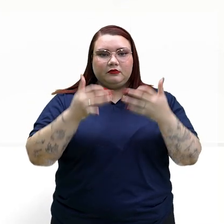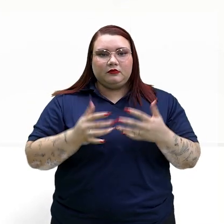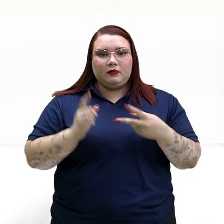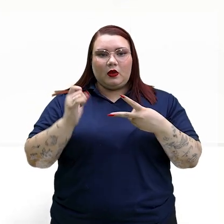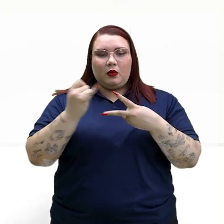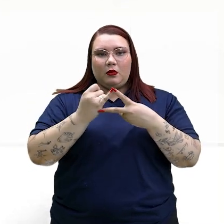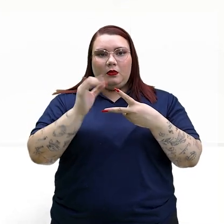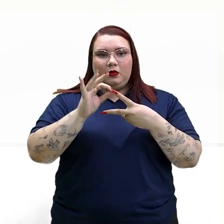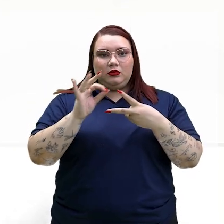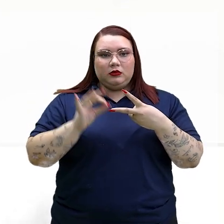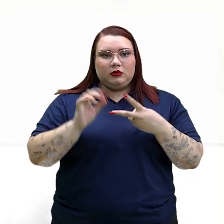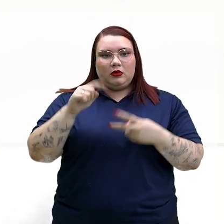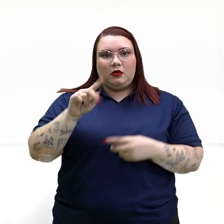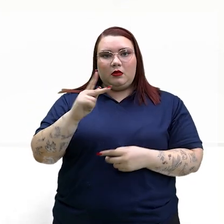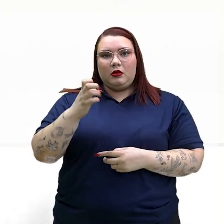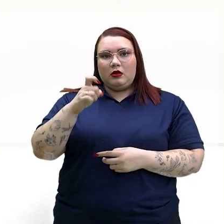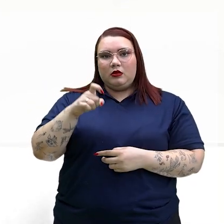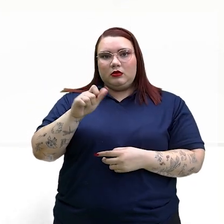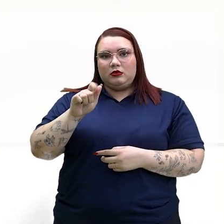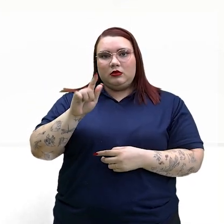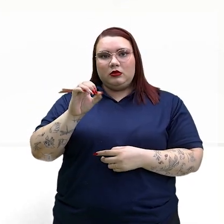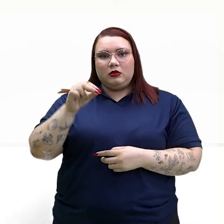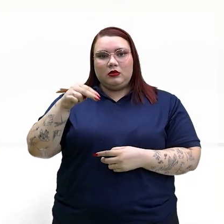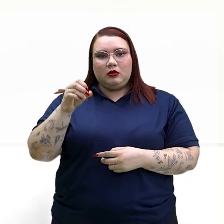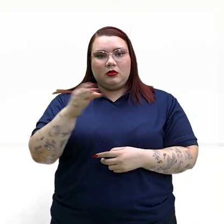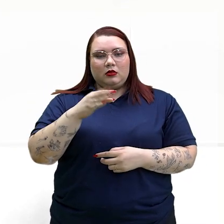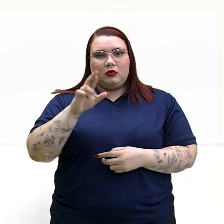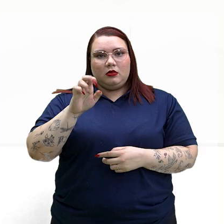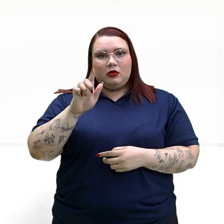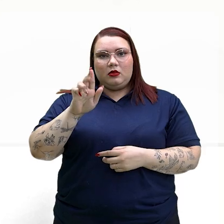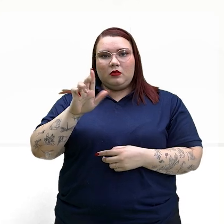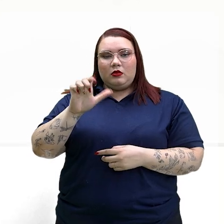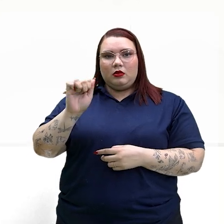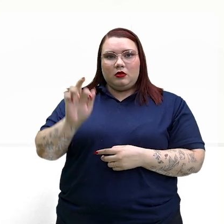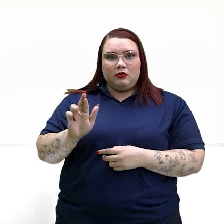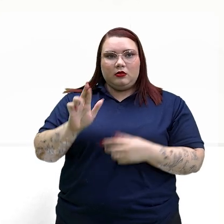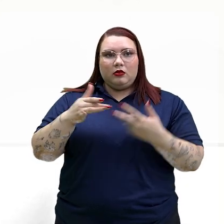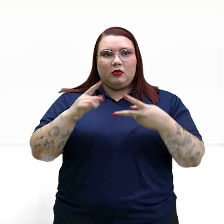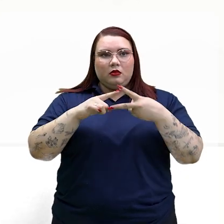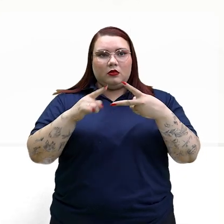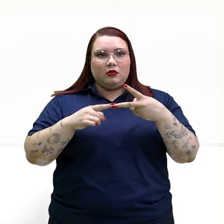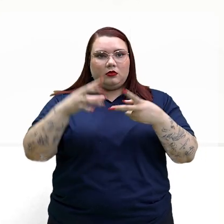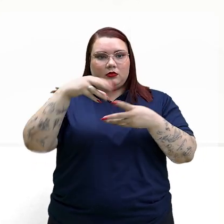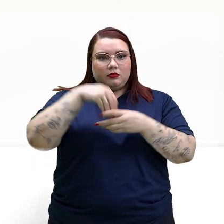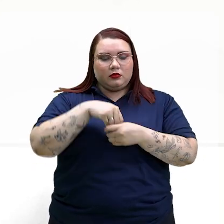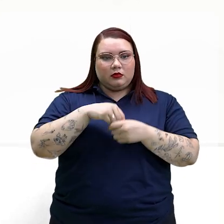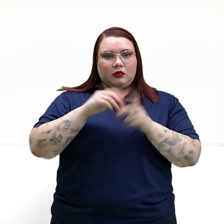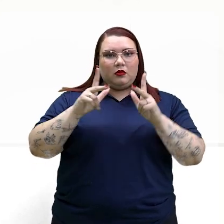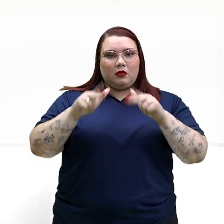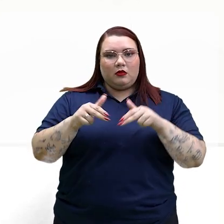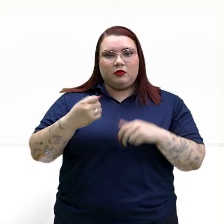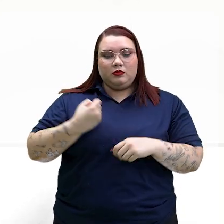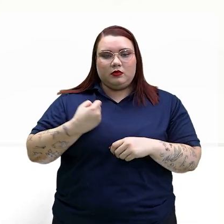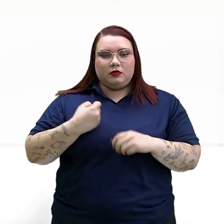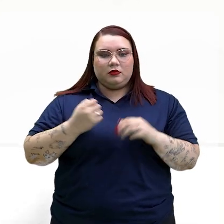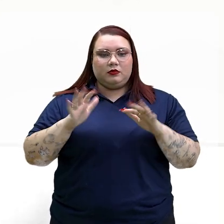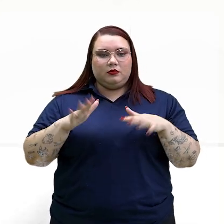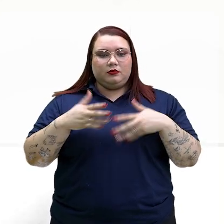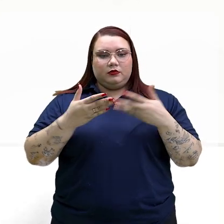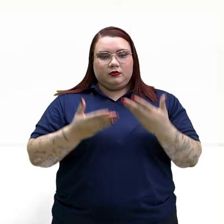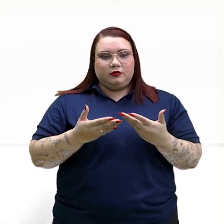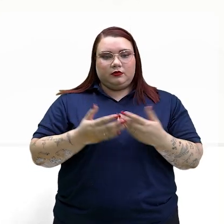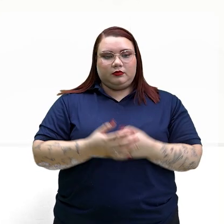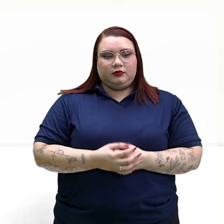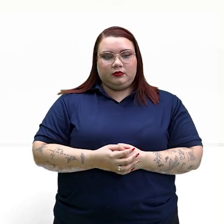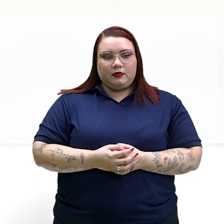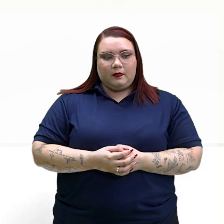é um hexágono regular, ou seja, os ângulos internos têm o mesmo valor. O que é que eu vou fazer?